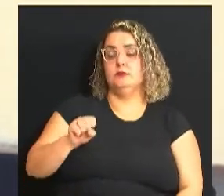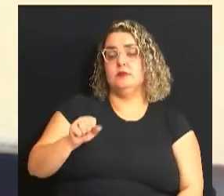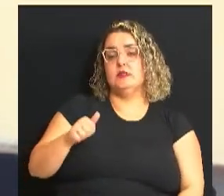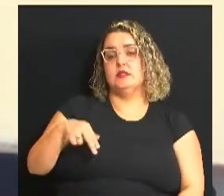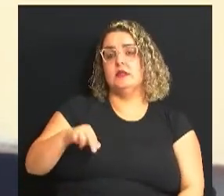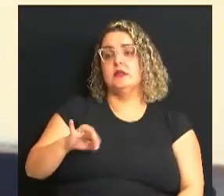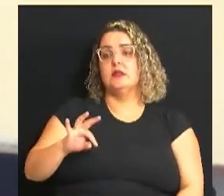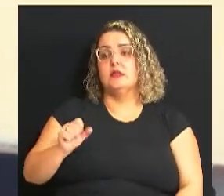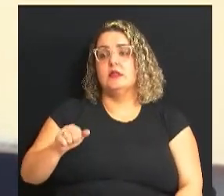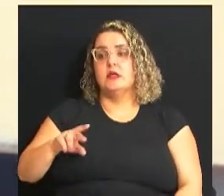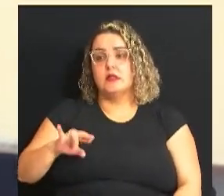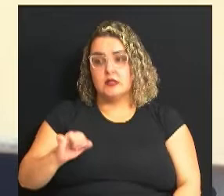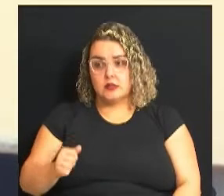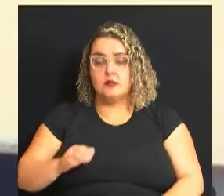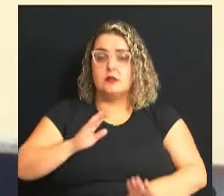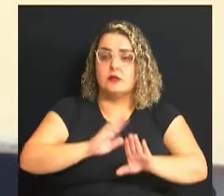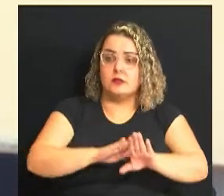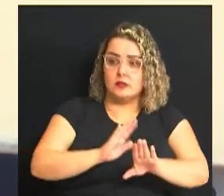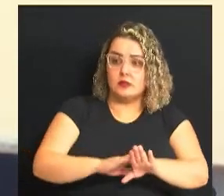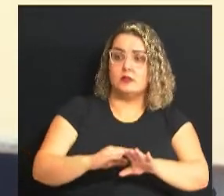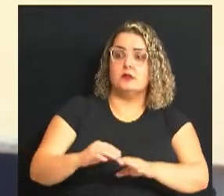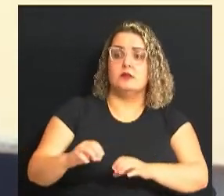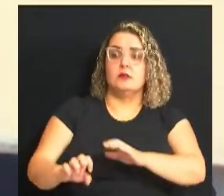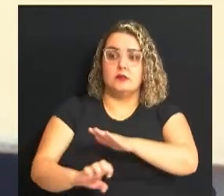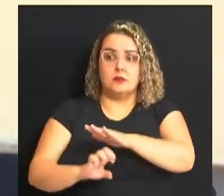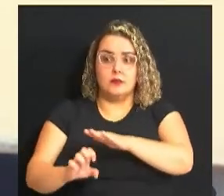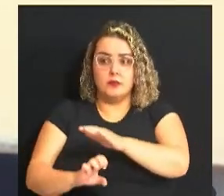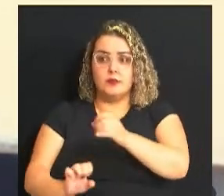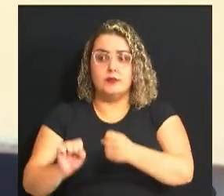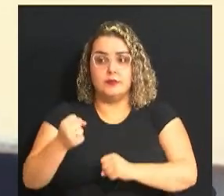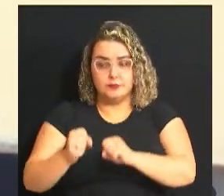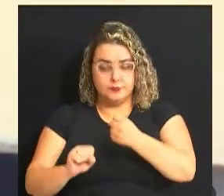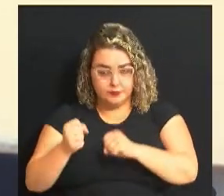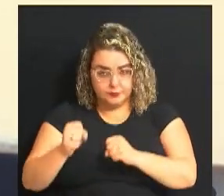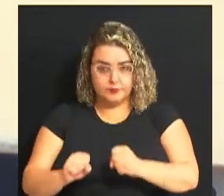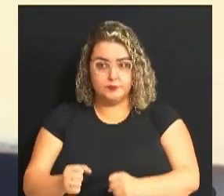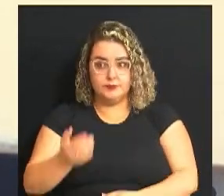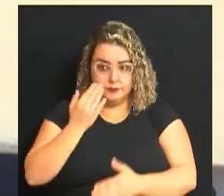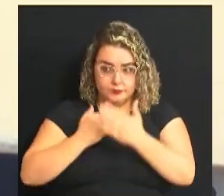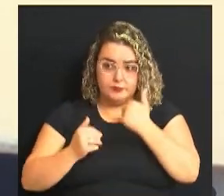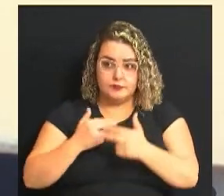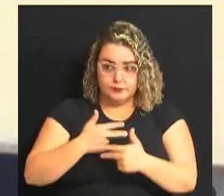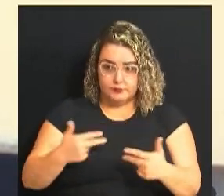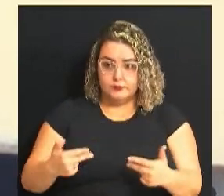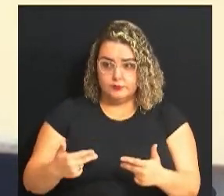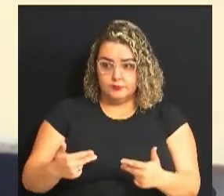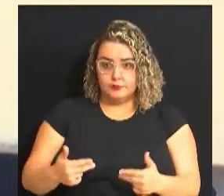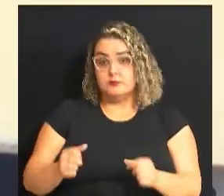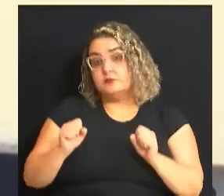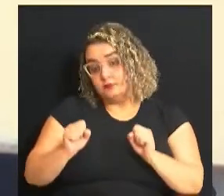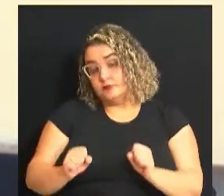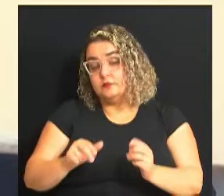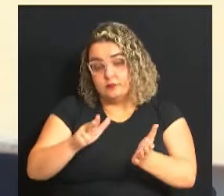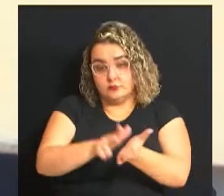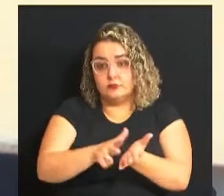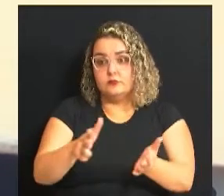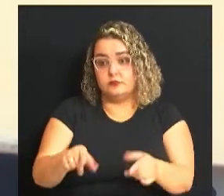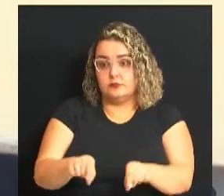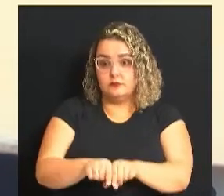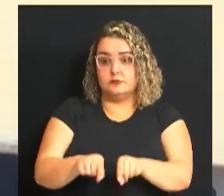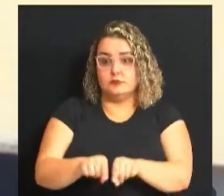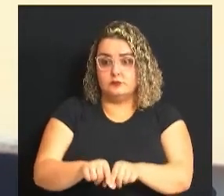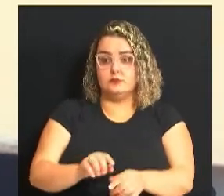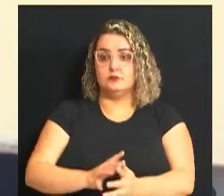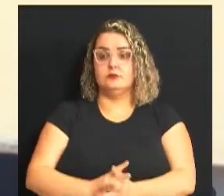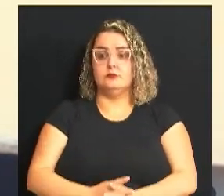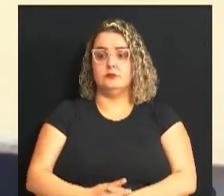ela está atuando como uma empresa, uma fábrica de alimentos, ela é possível de regularizar também. Tá?